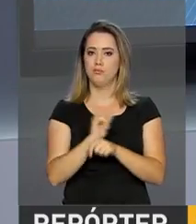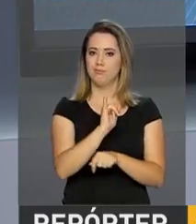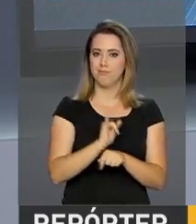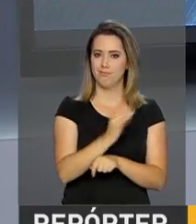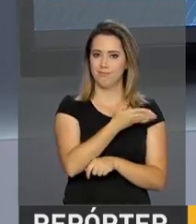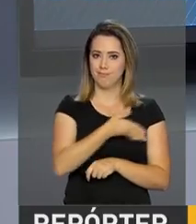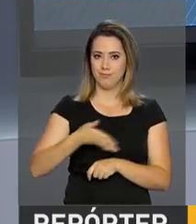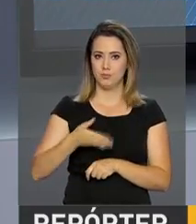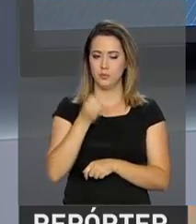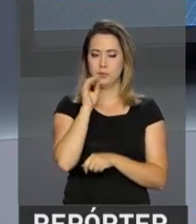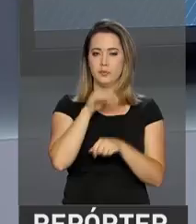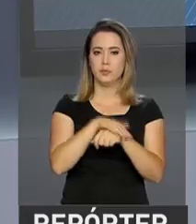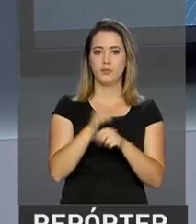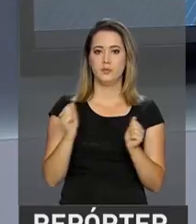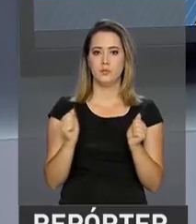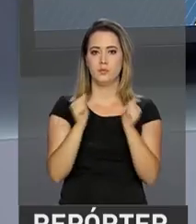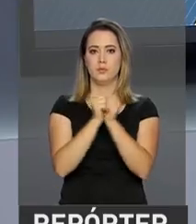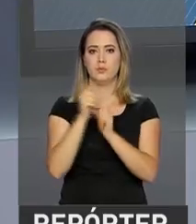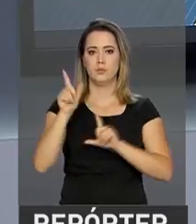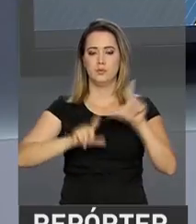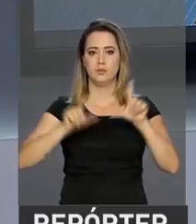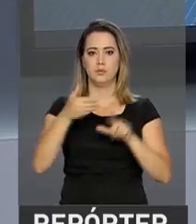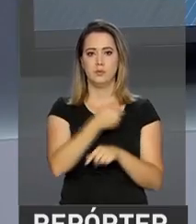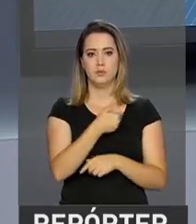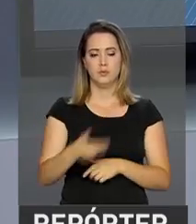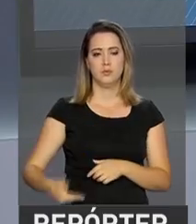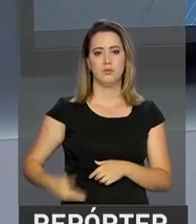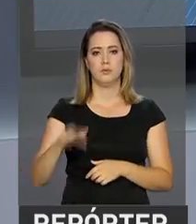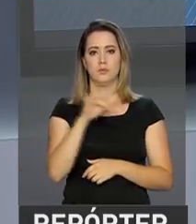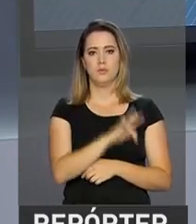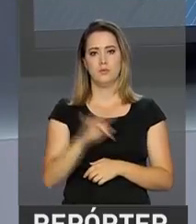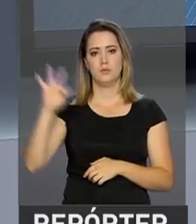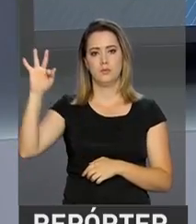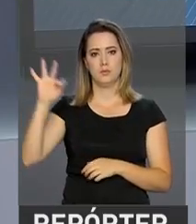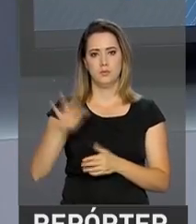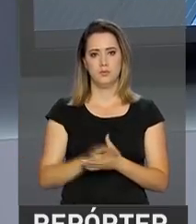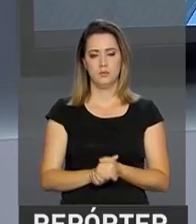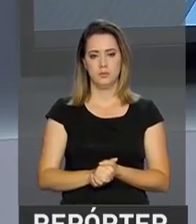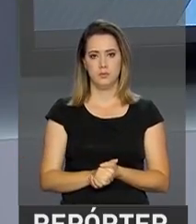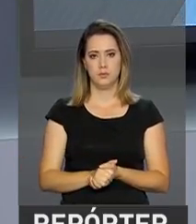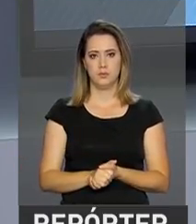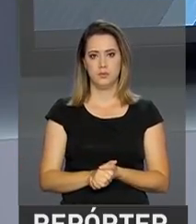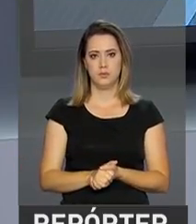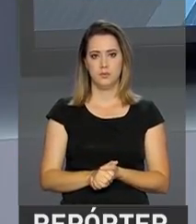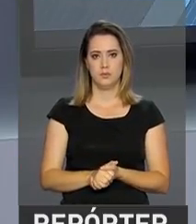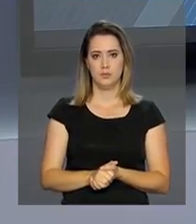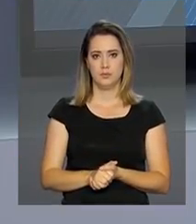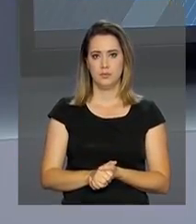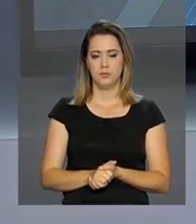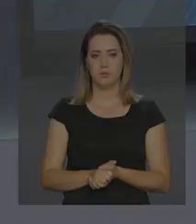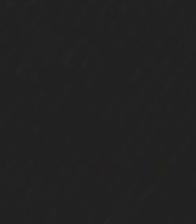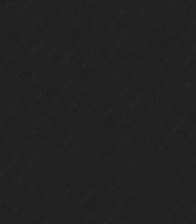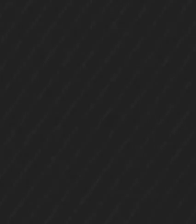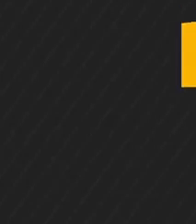no youtube uma boa noite pra você e continue com a gente aqui na nbr a tv do governo federal